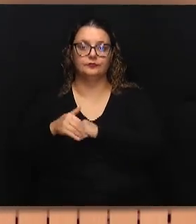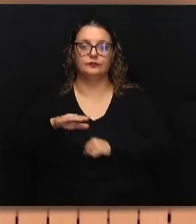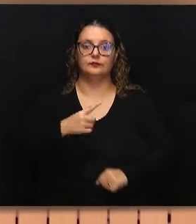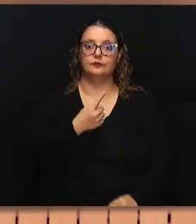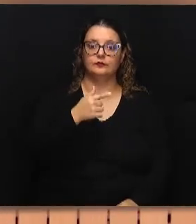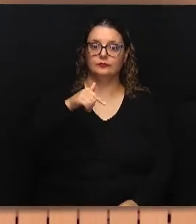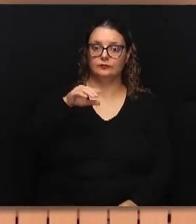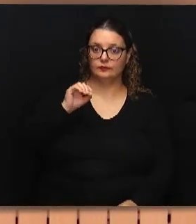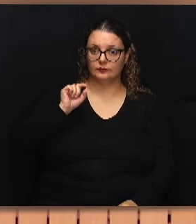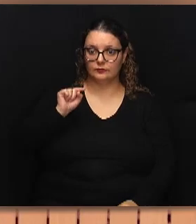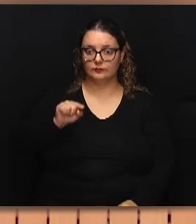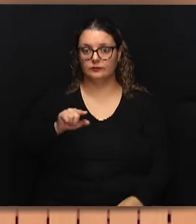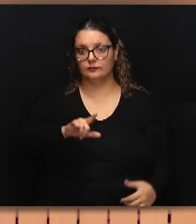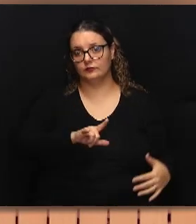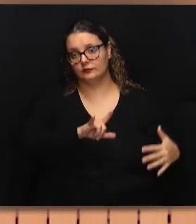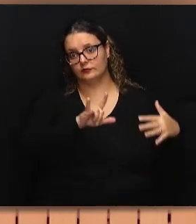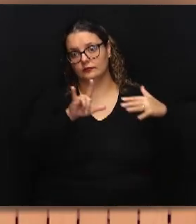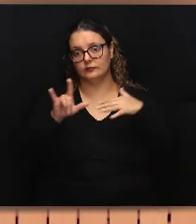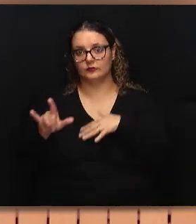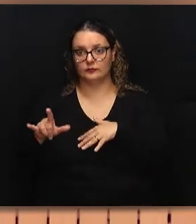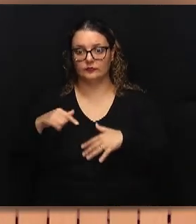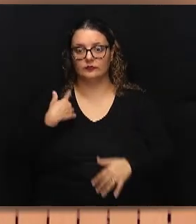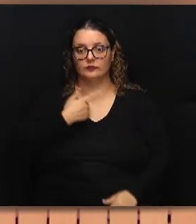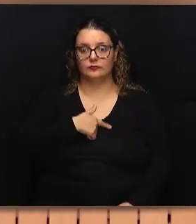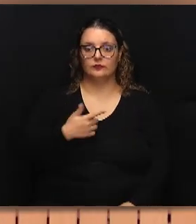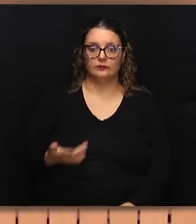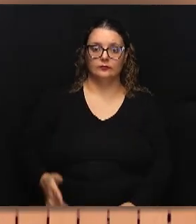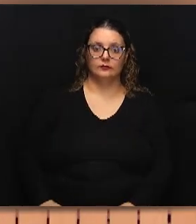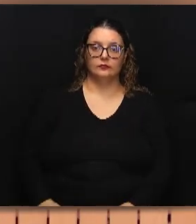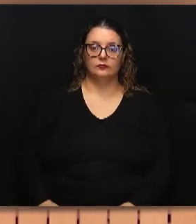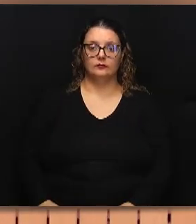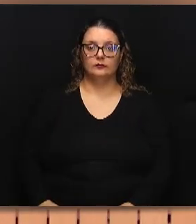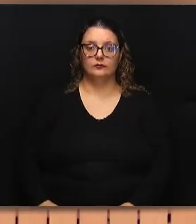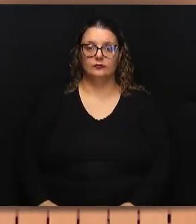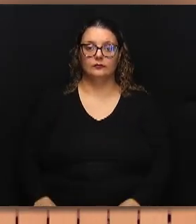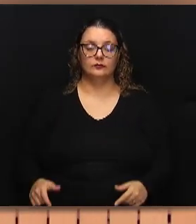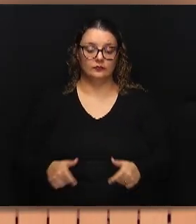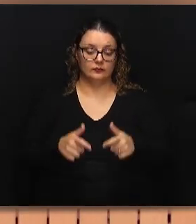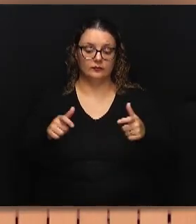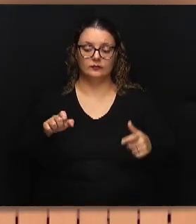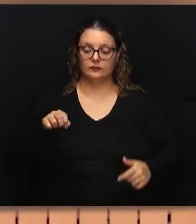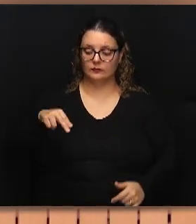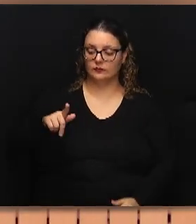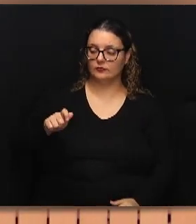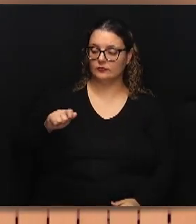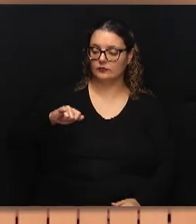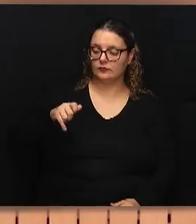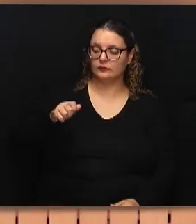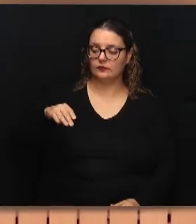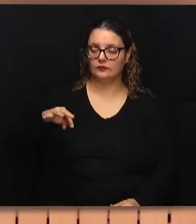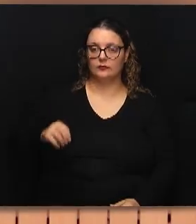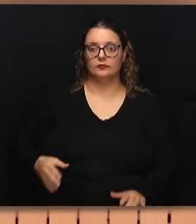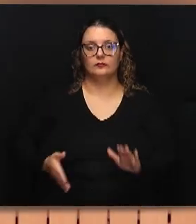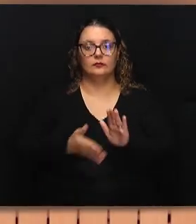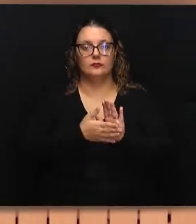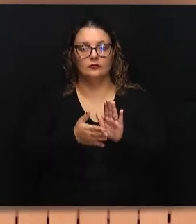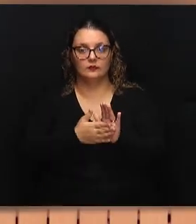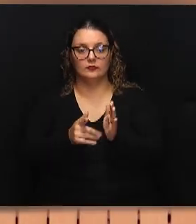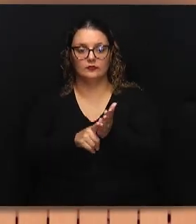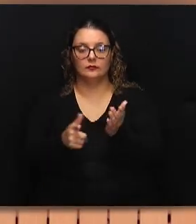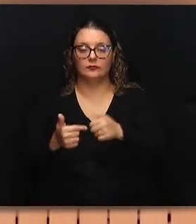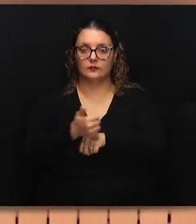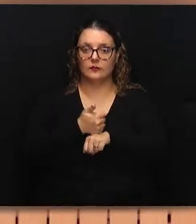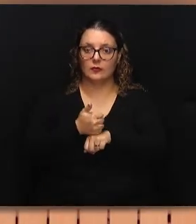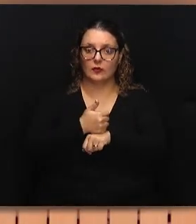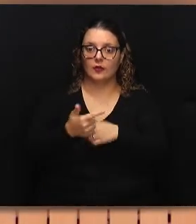mil seguidores, com alto engajamento. Além da proposta jornalística, temos um papel